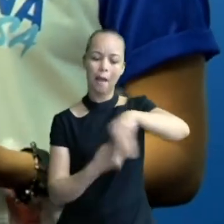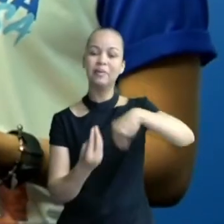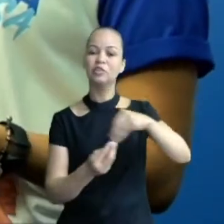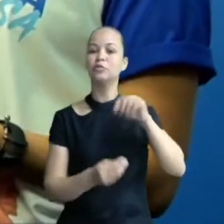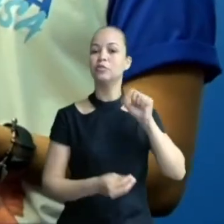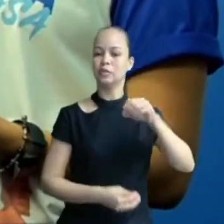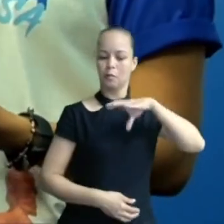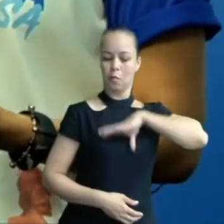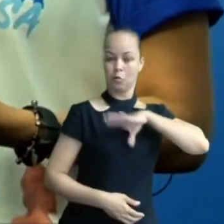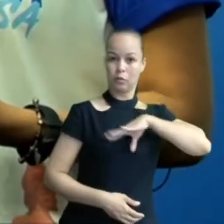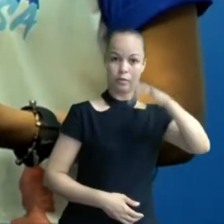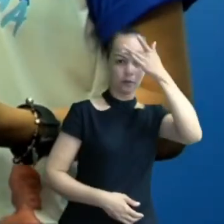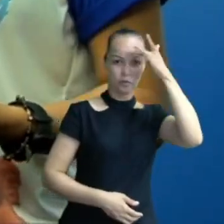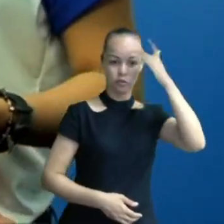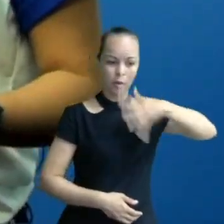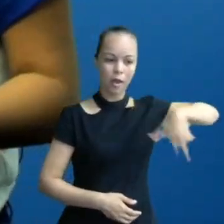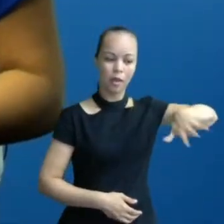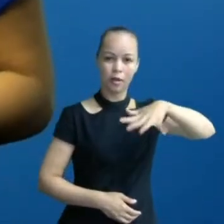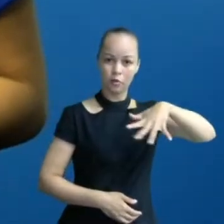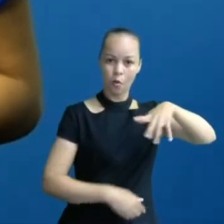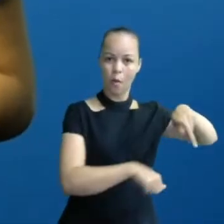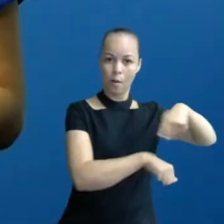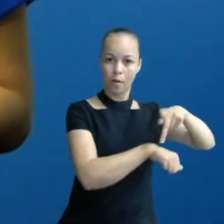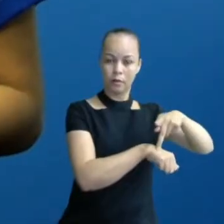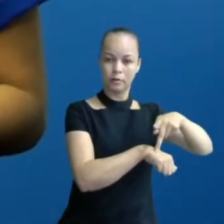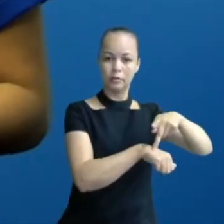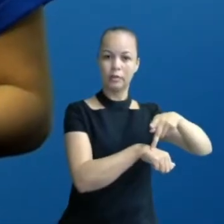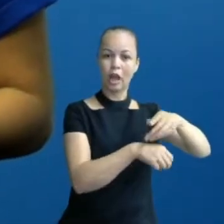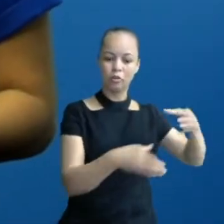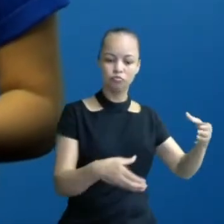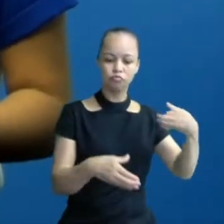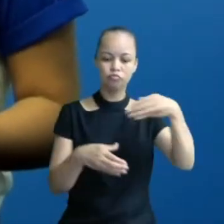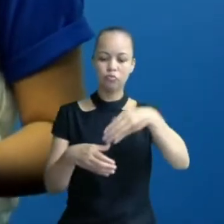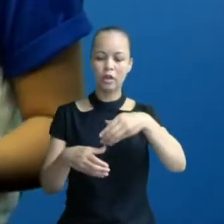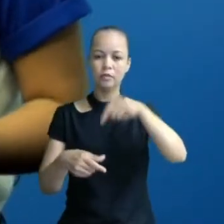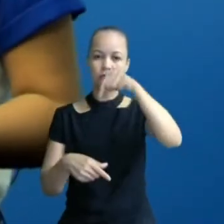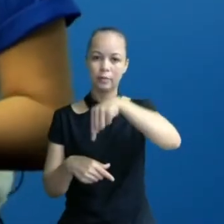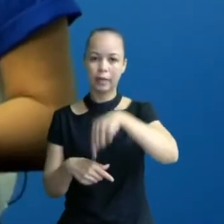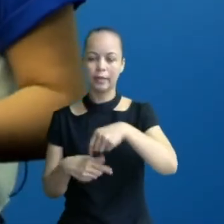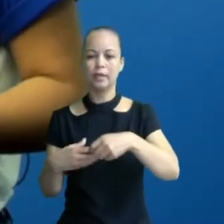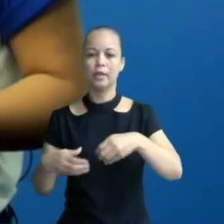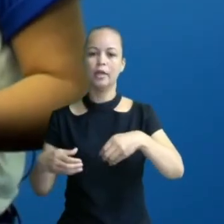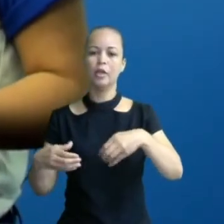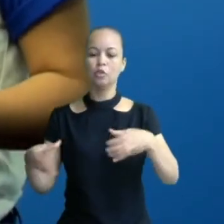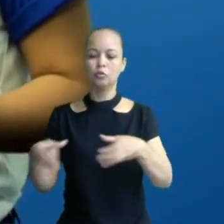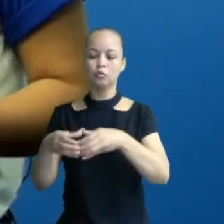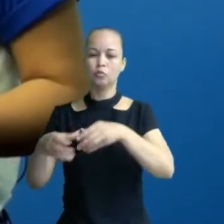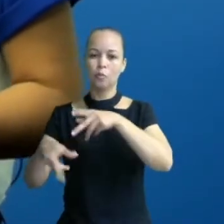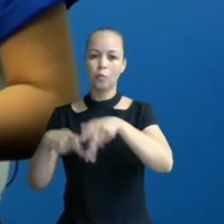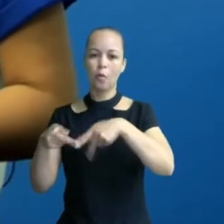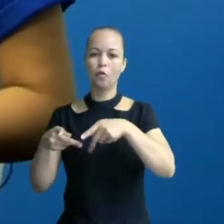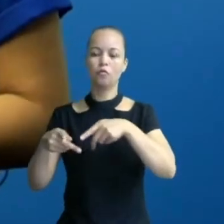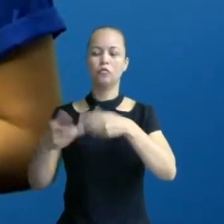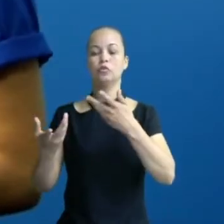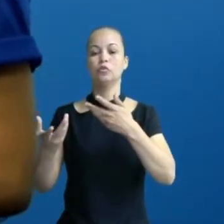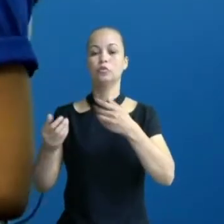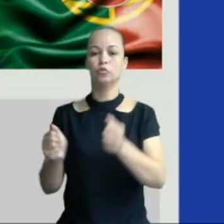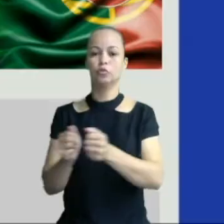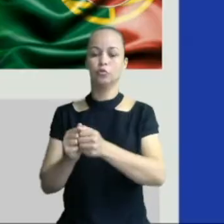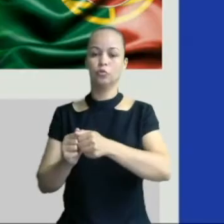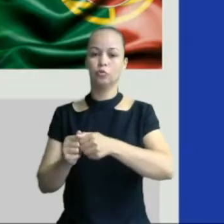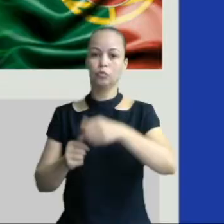né, lá de Portugal, e brasileiros. Por isso que é chamado de luso-brasileiros, tá